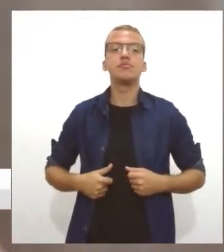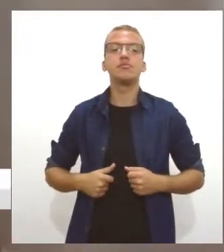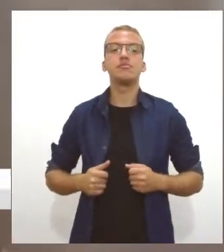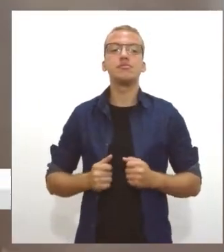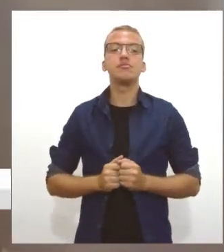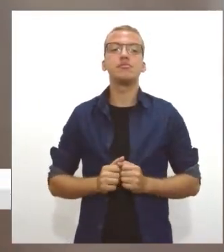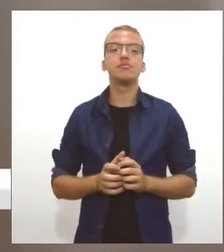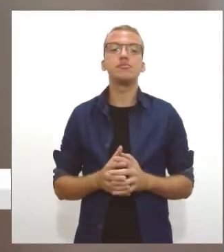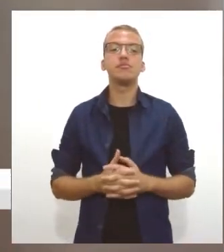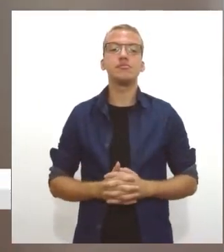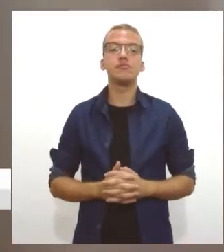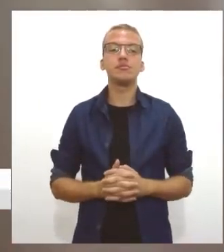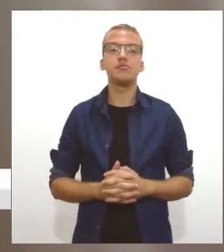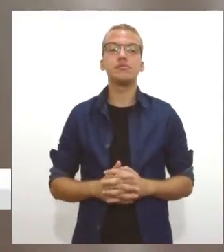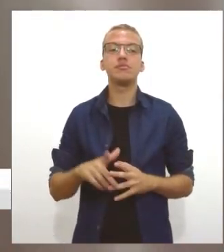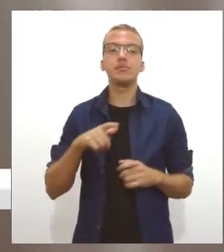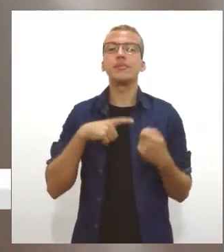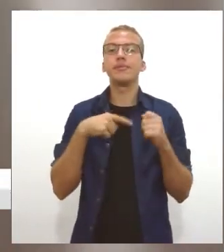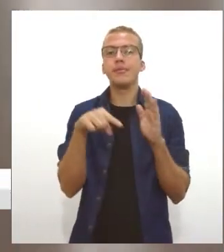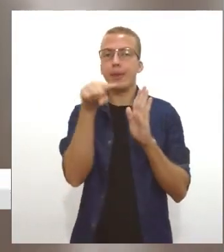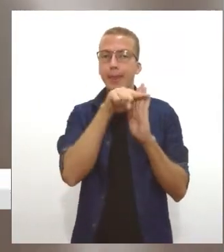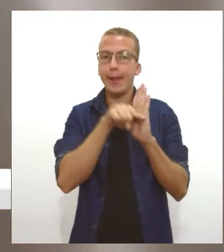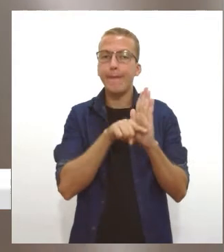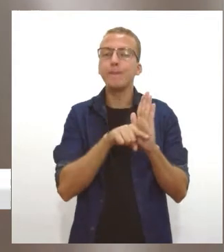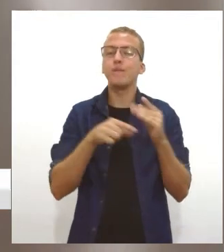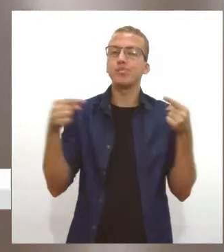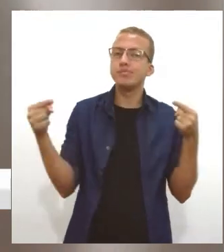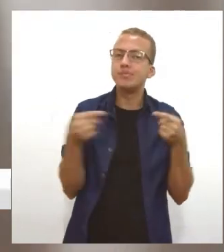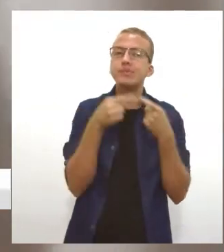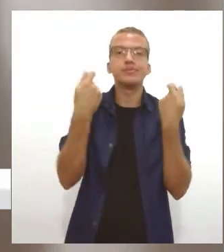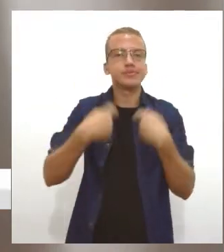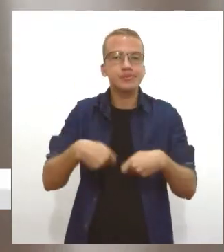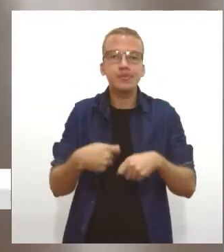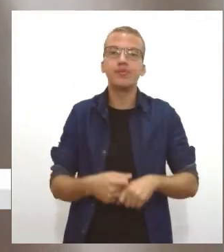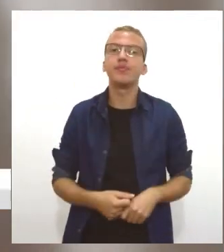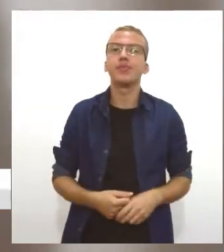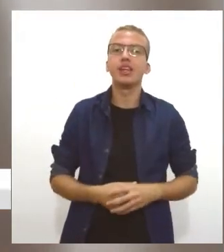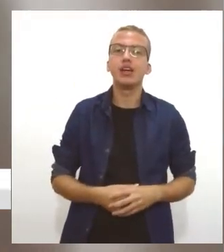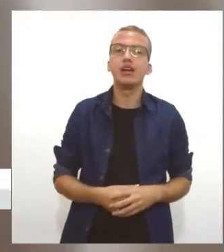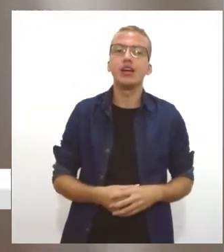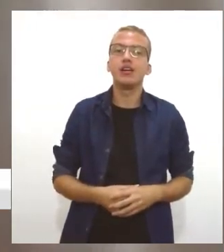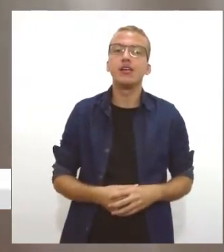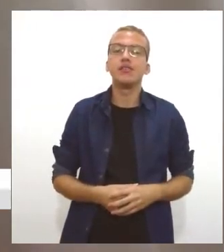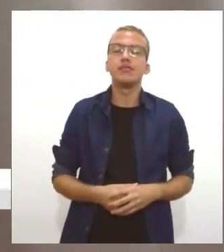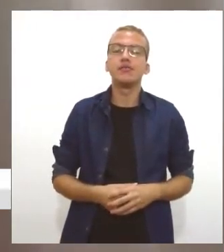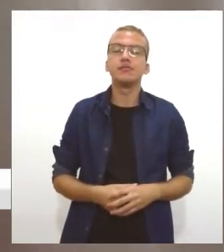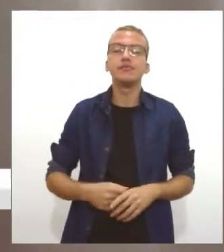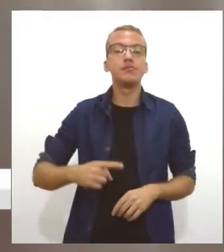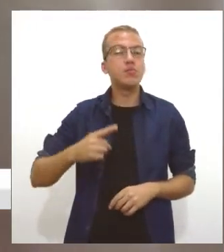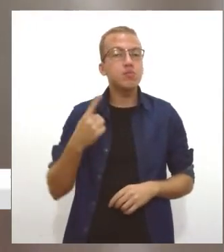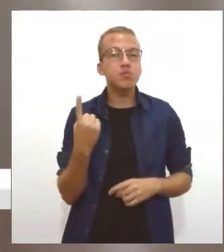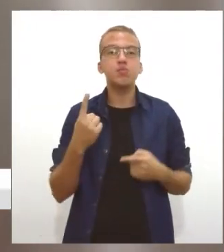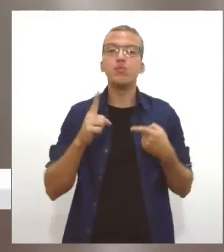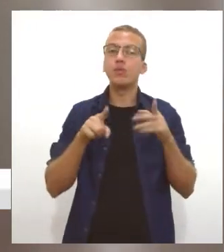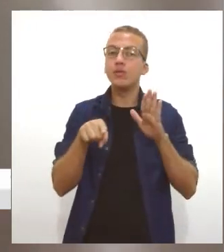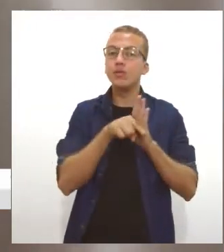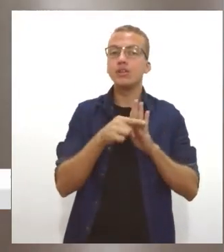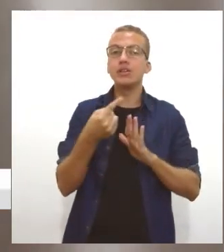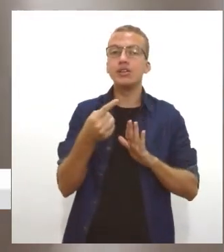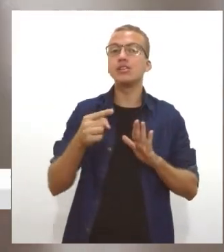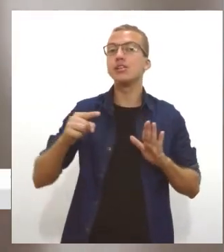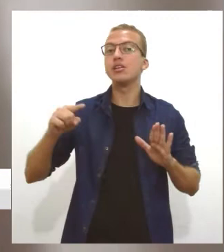Existem os critérios estabelecidos hoje. Um é que haja, claro, a inclusão da mulher dentro do